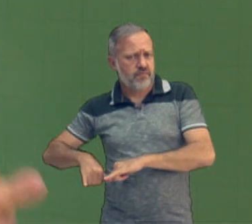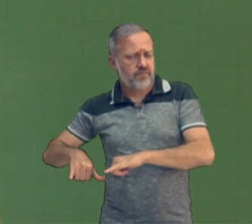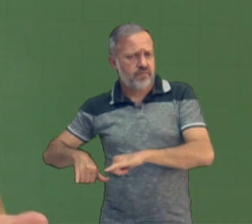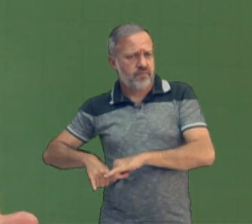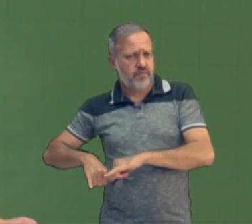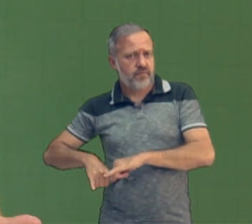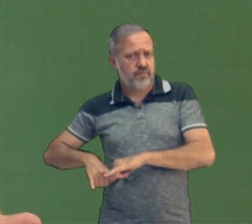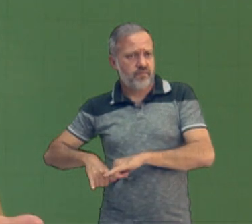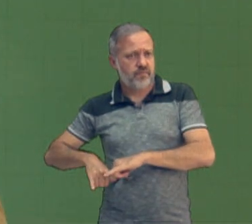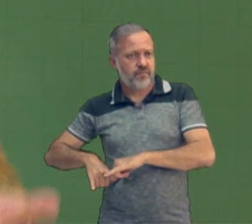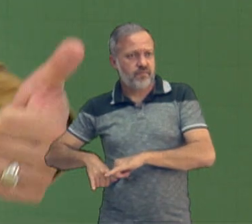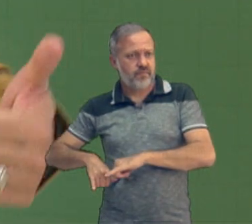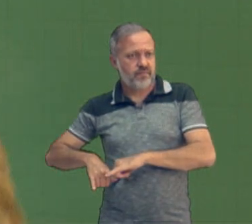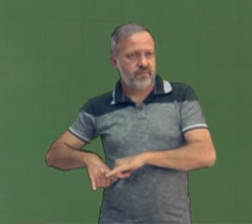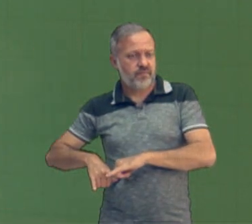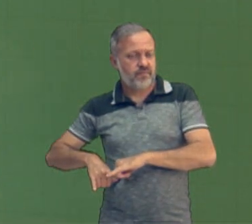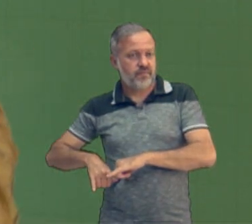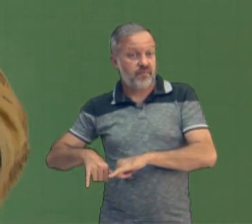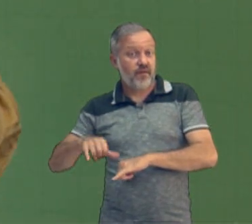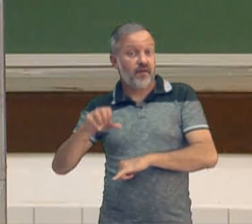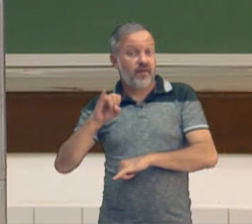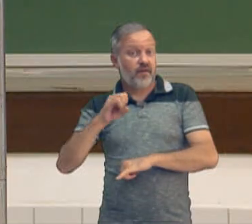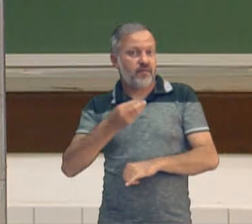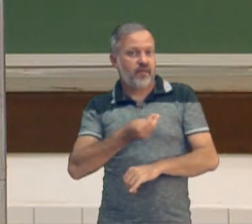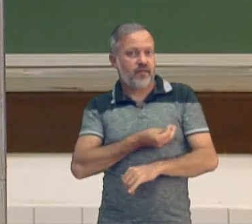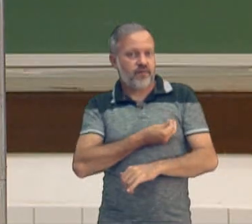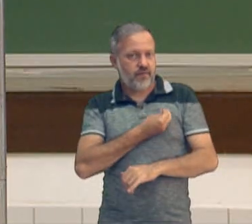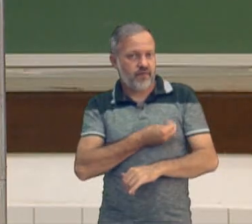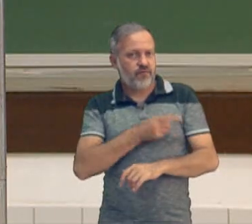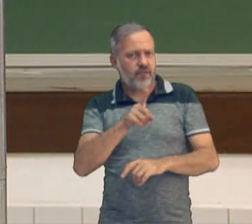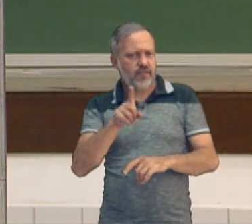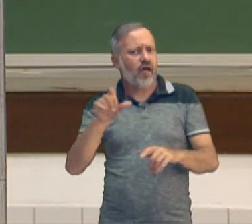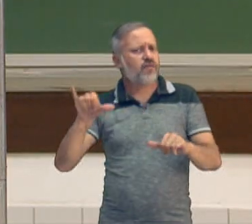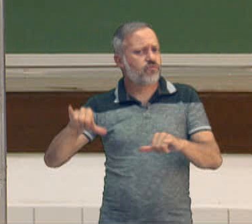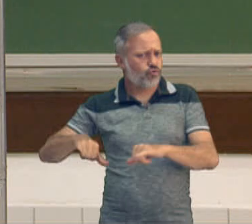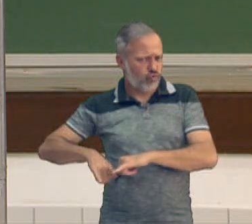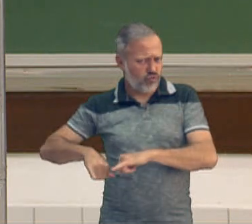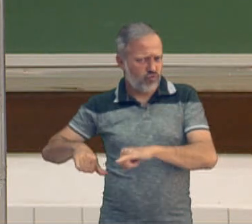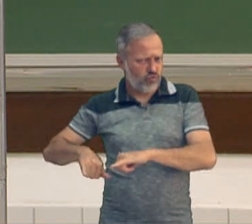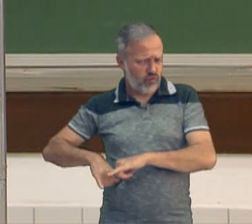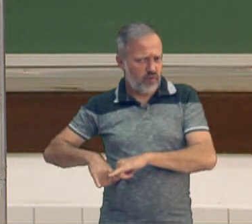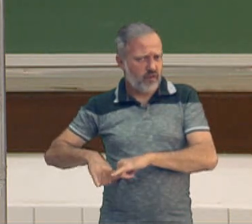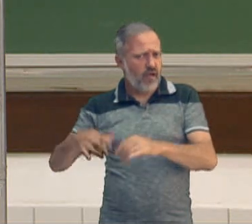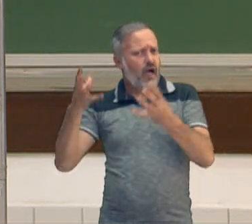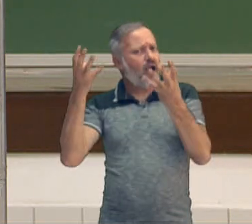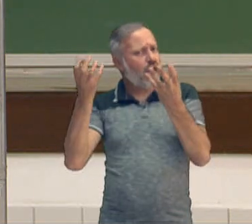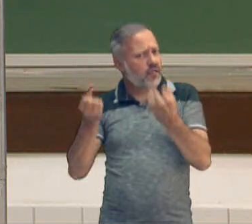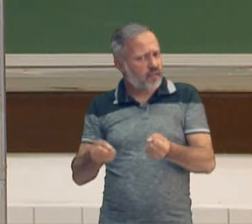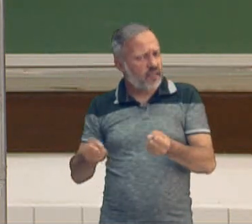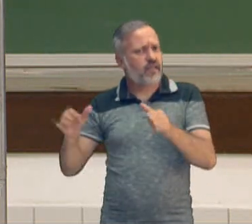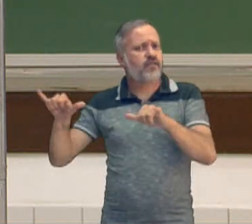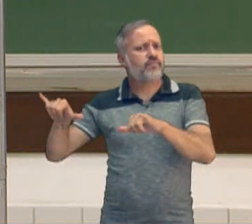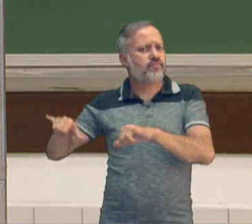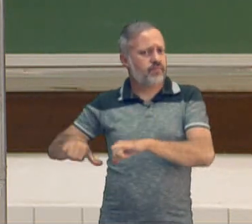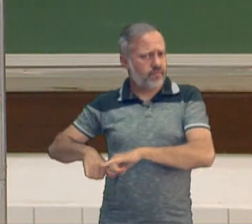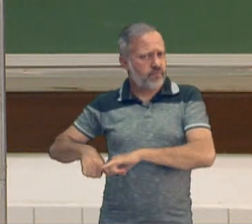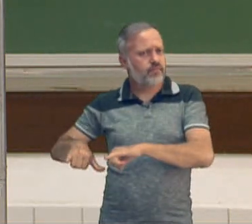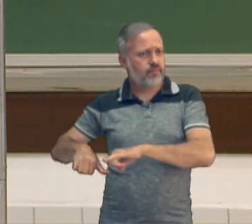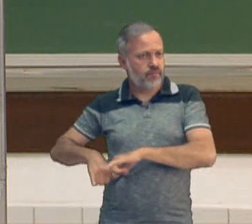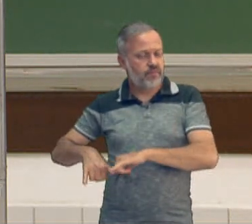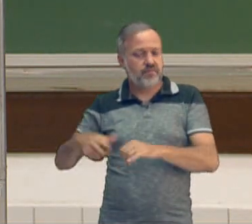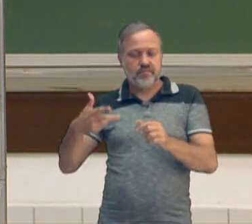traz sofrimento. Se você está vivo, você vai sofrer. É a primeira verdade. A gente tem que aceitar que existe o